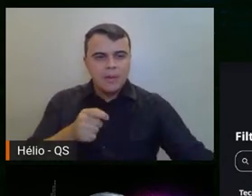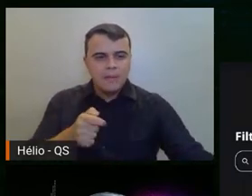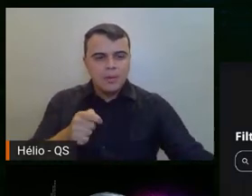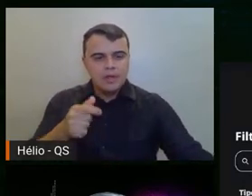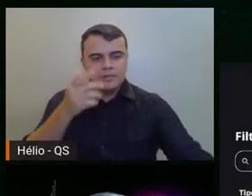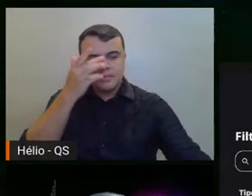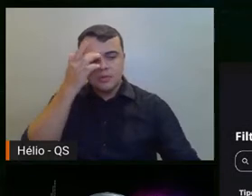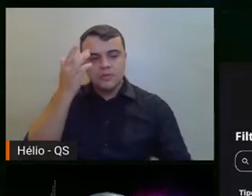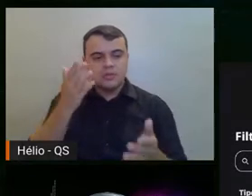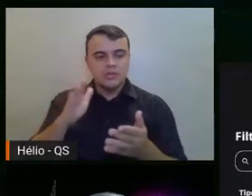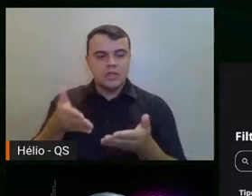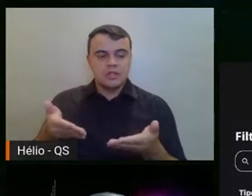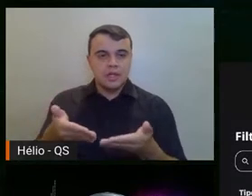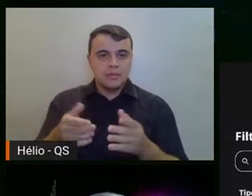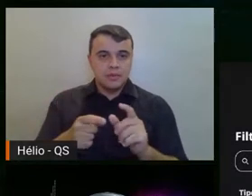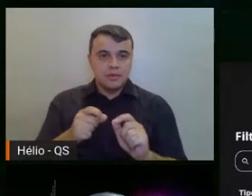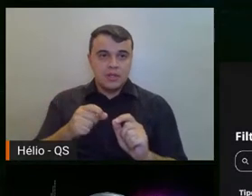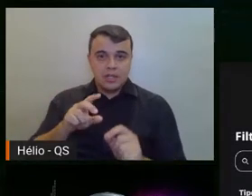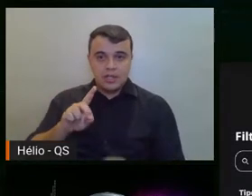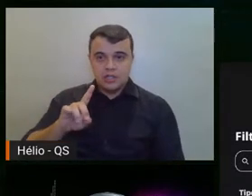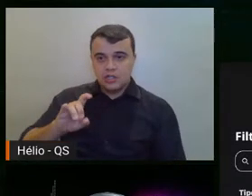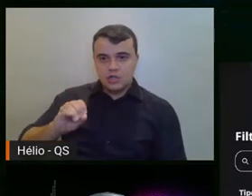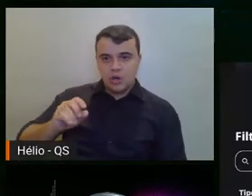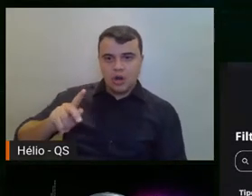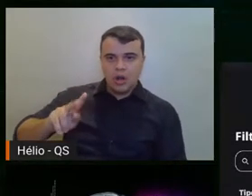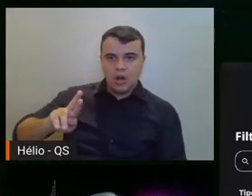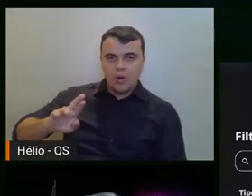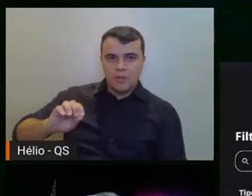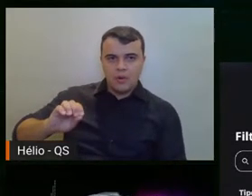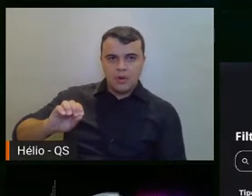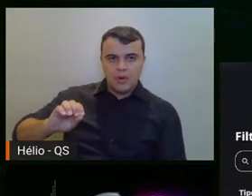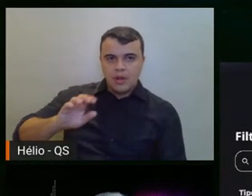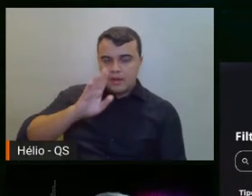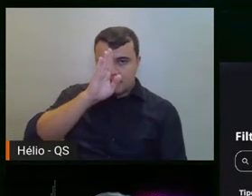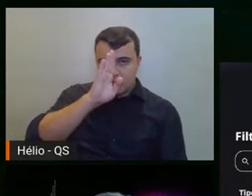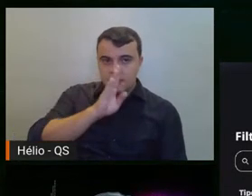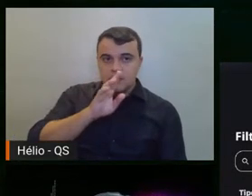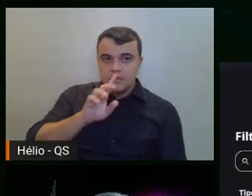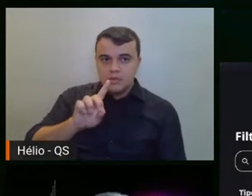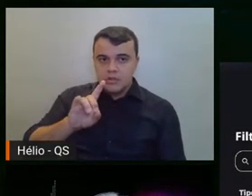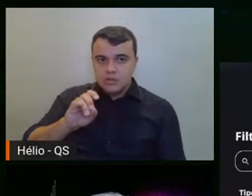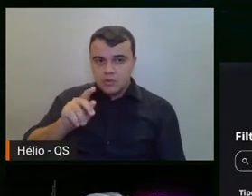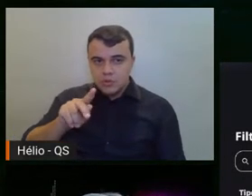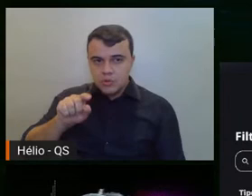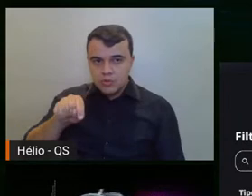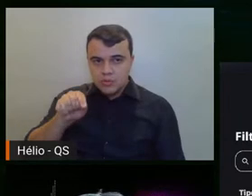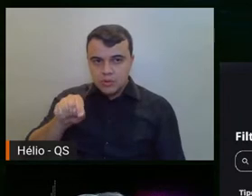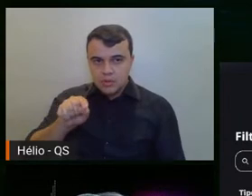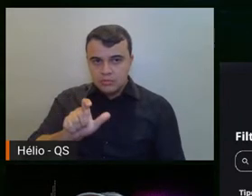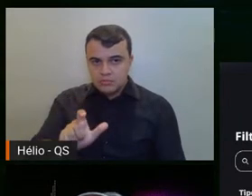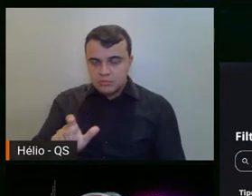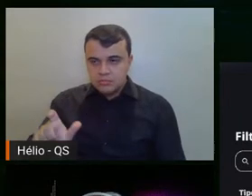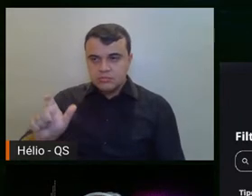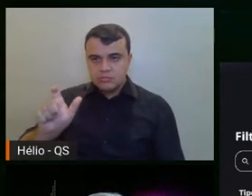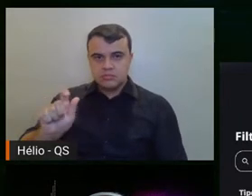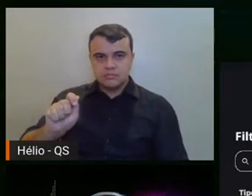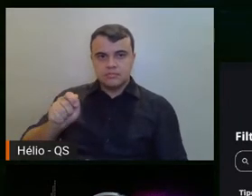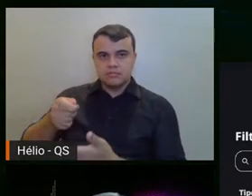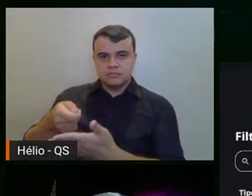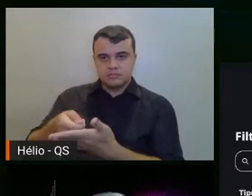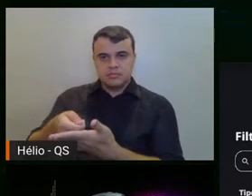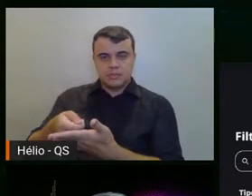sabem disso quando você é de pro né o pessoal perguntou se é frio o dia pro Na verdade é um subscript é um que você faz na plataforma então